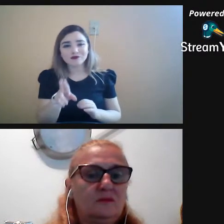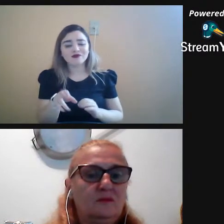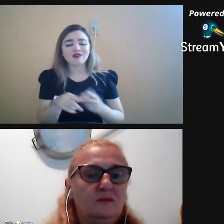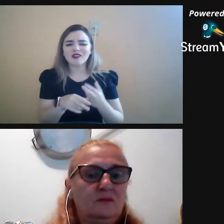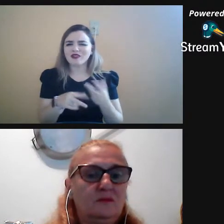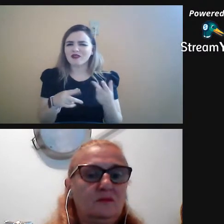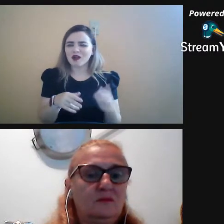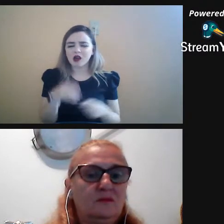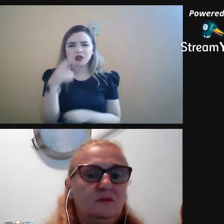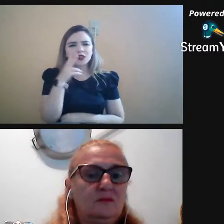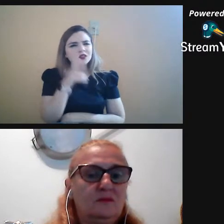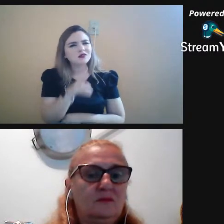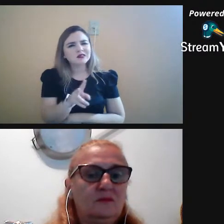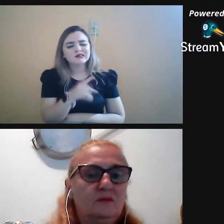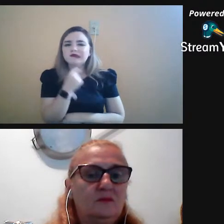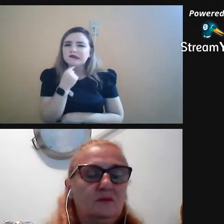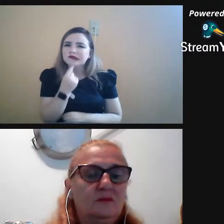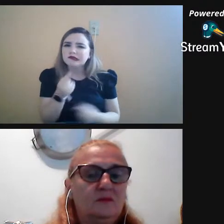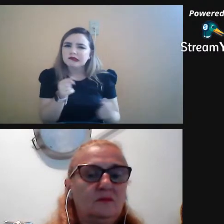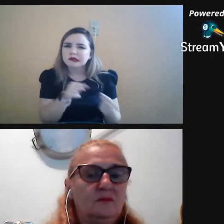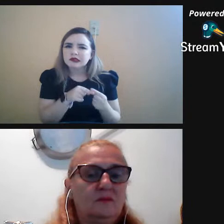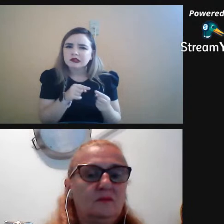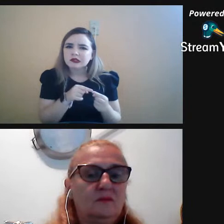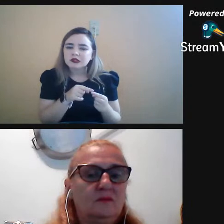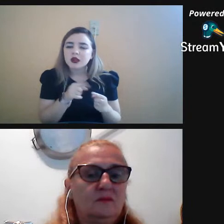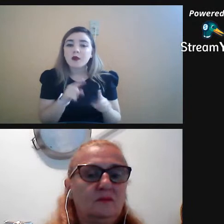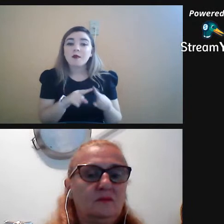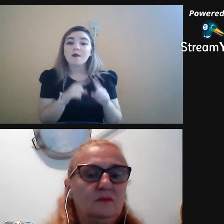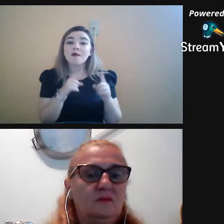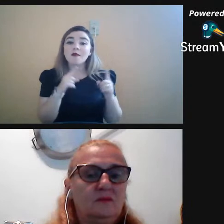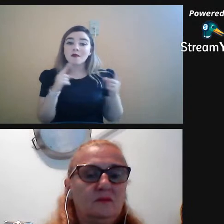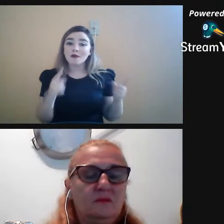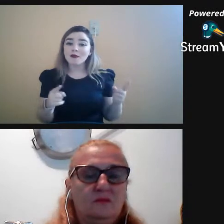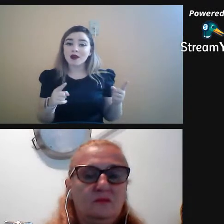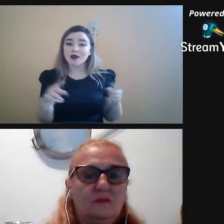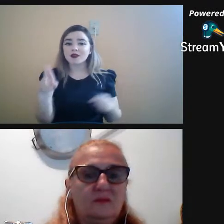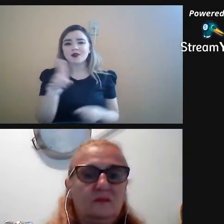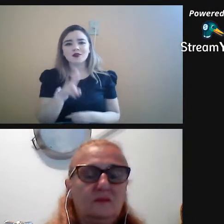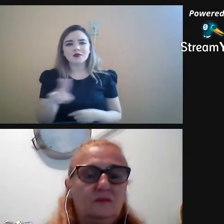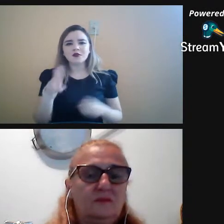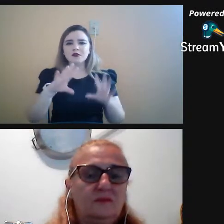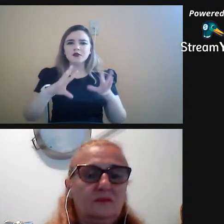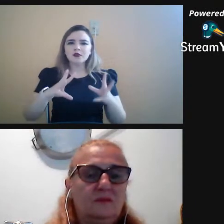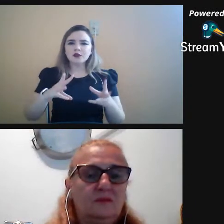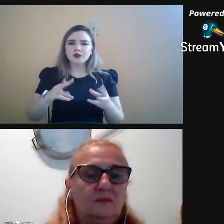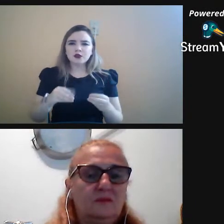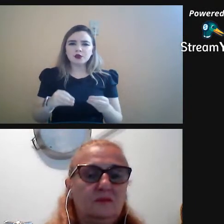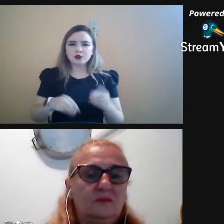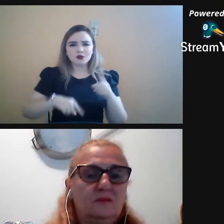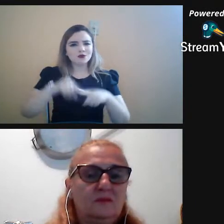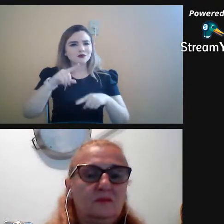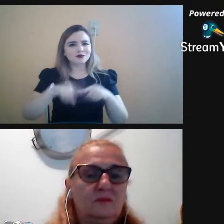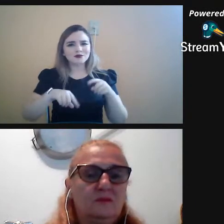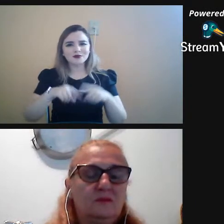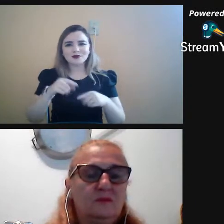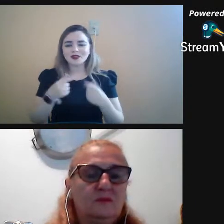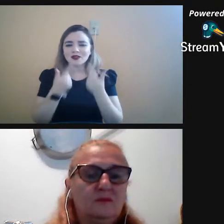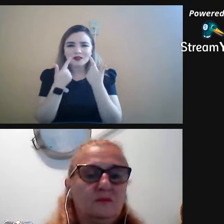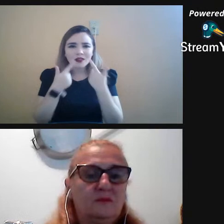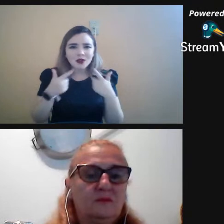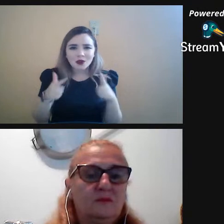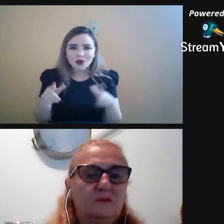abstratas, mas que ele estava utilizando justamente material orgânico, estava usando a própria